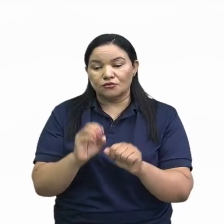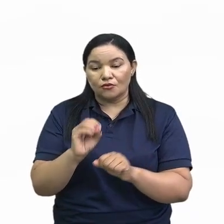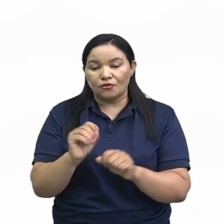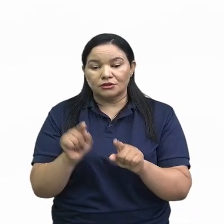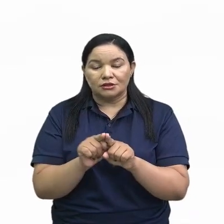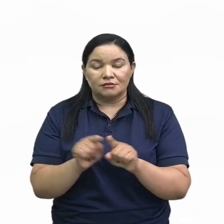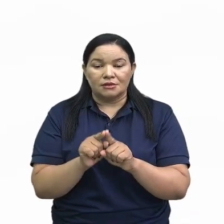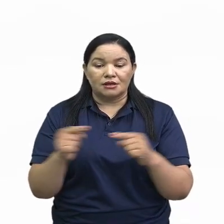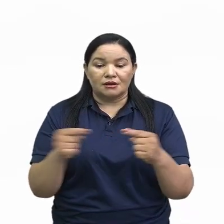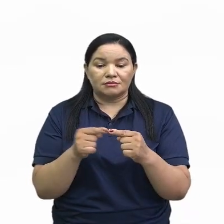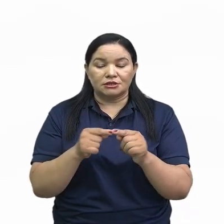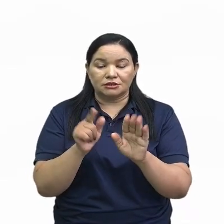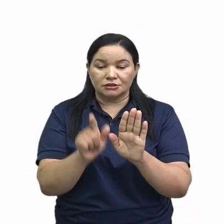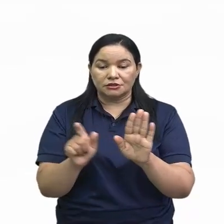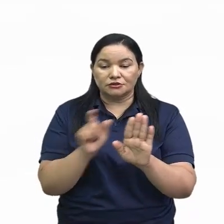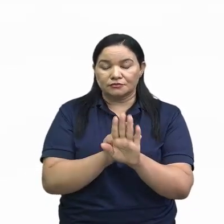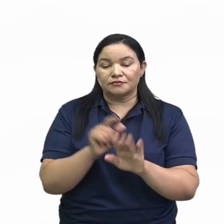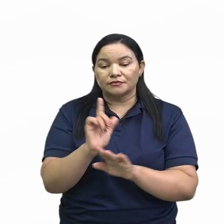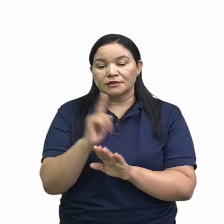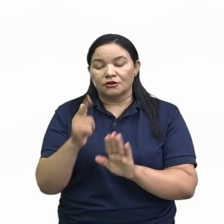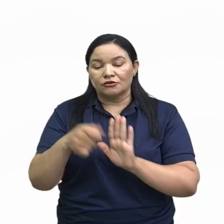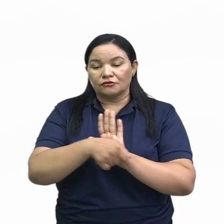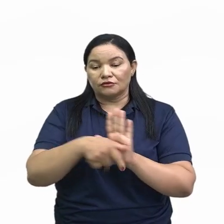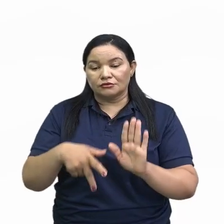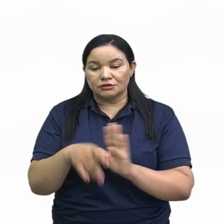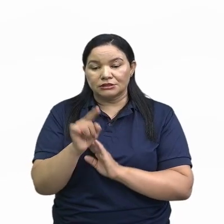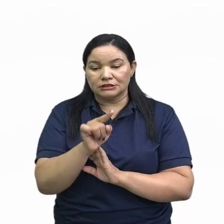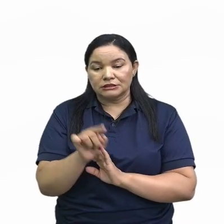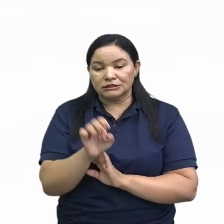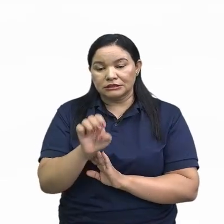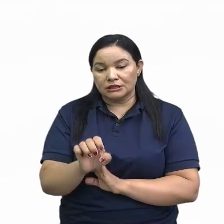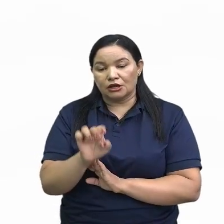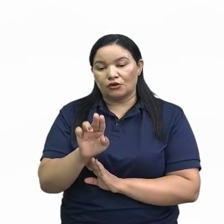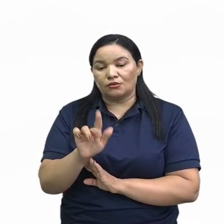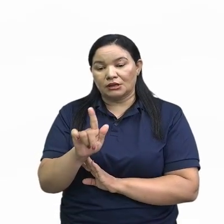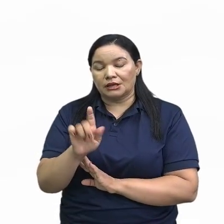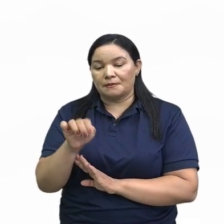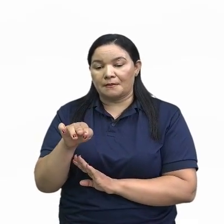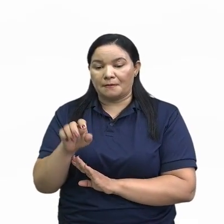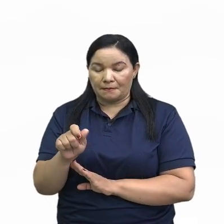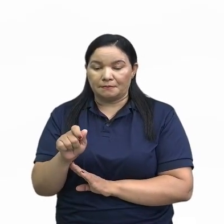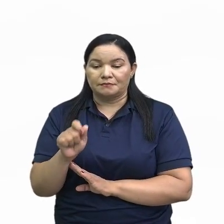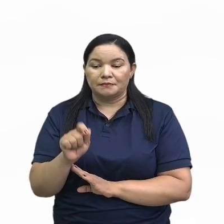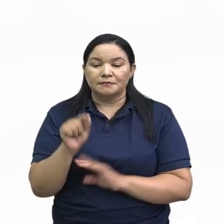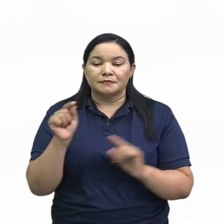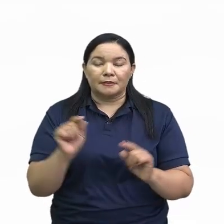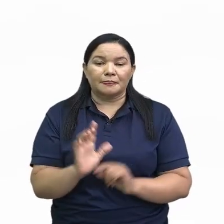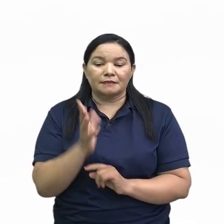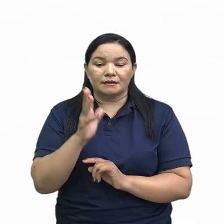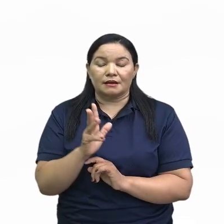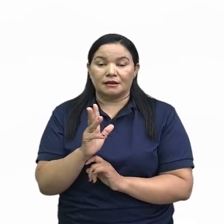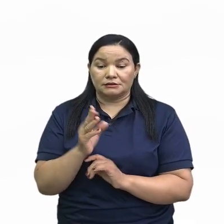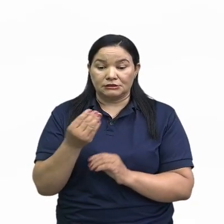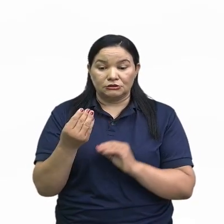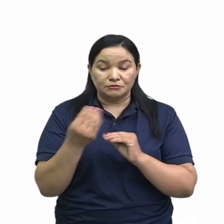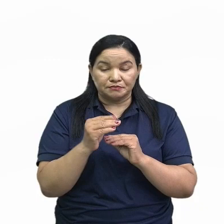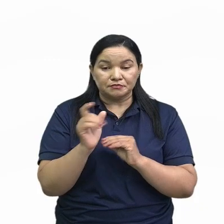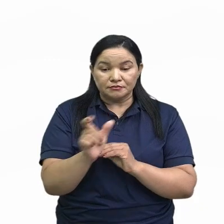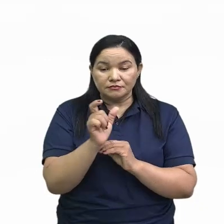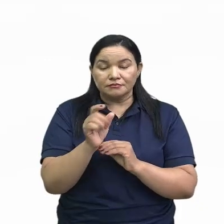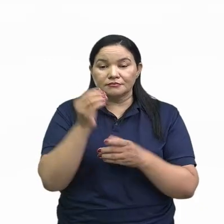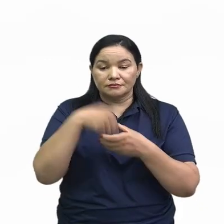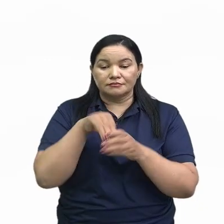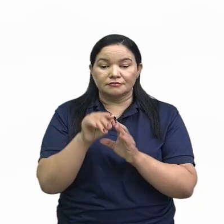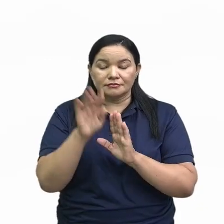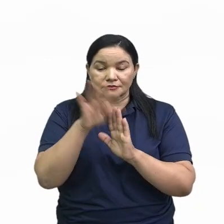a zeugma? A zeugma é outra figura de linguagem que ocorre quando se omite termos já expressos no texto. Então, se